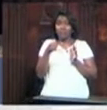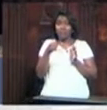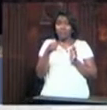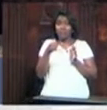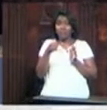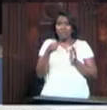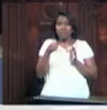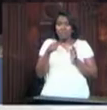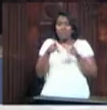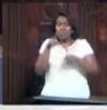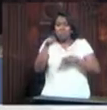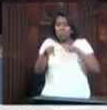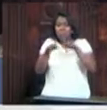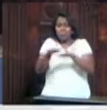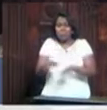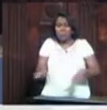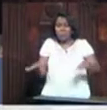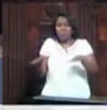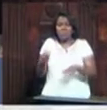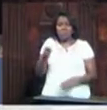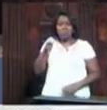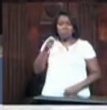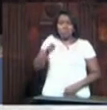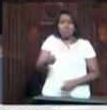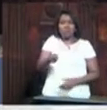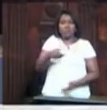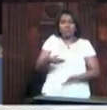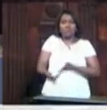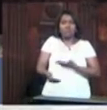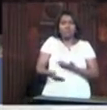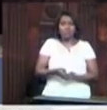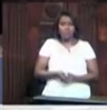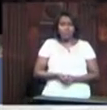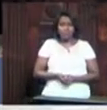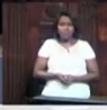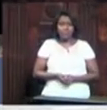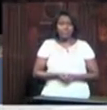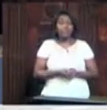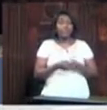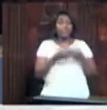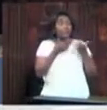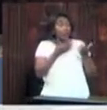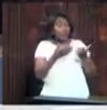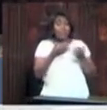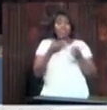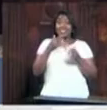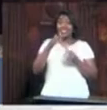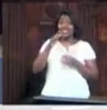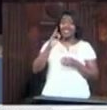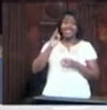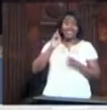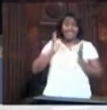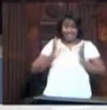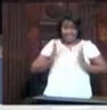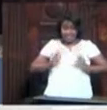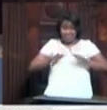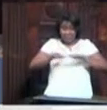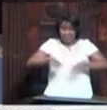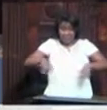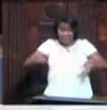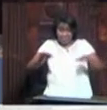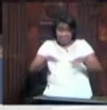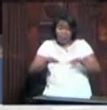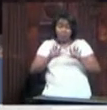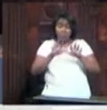penalizar a população praticando todo tipo de crime. Concluindo, deputado. No caso do saneamento básico, senhor presidente, e vou